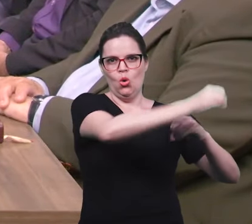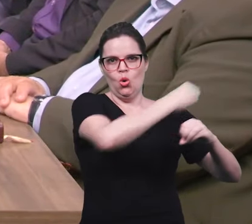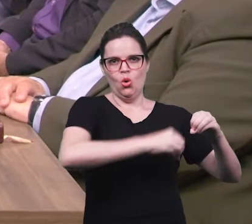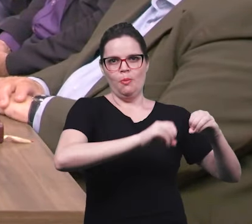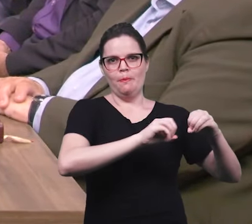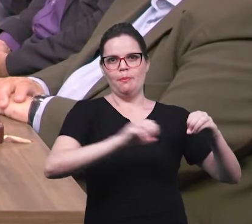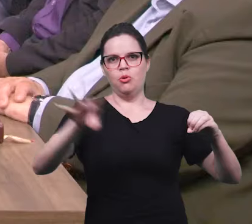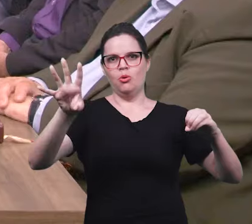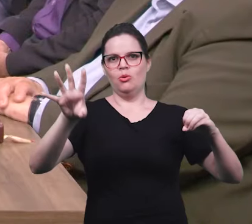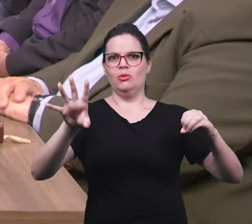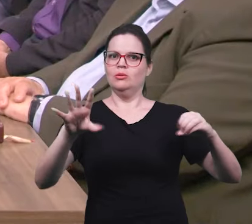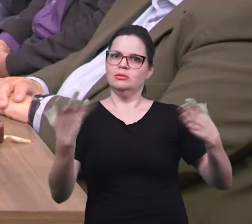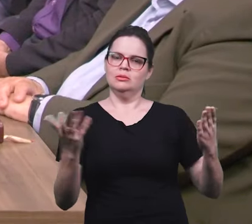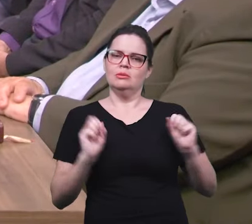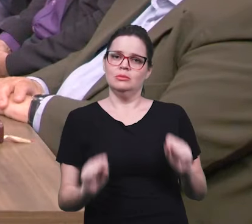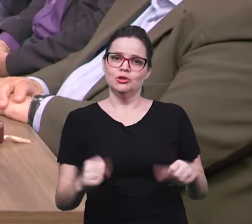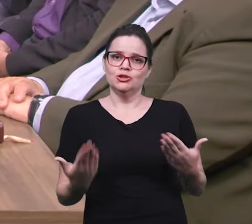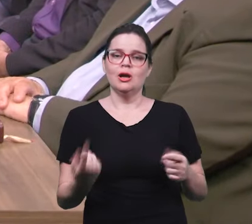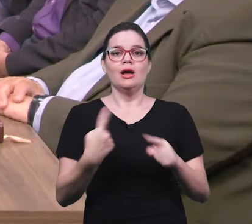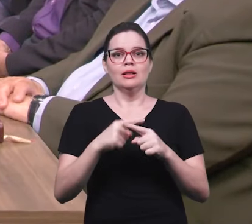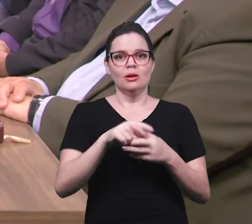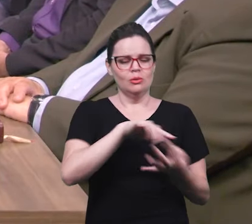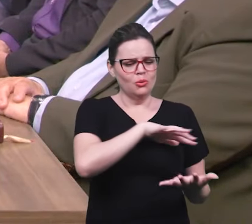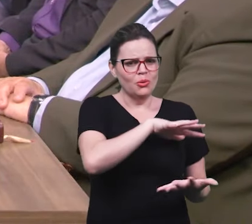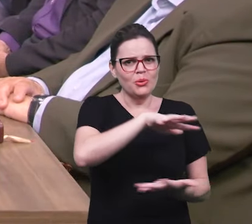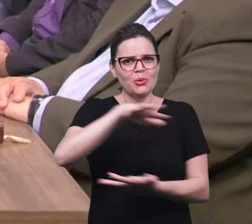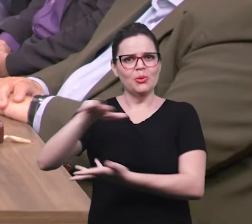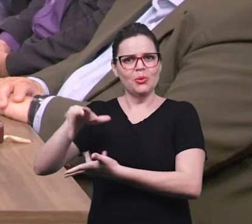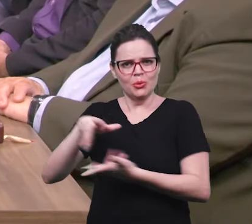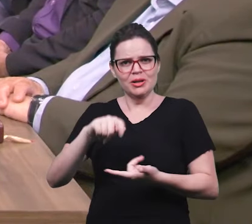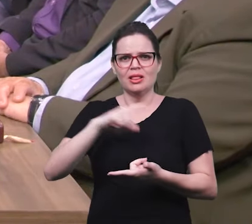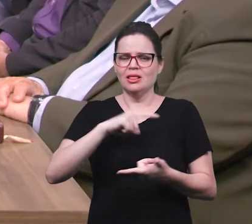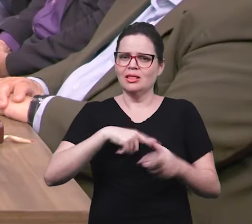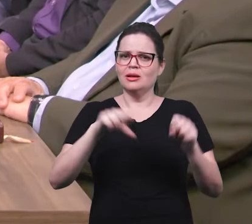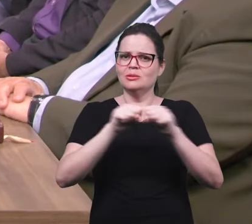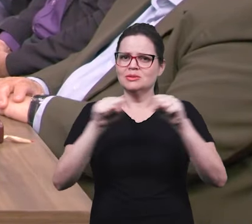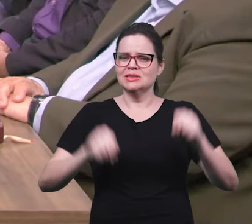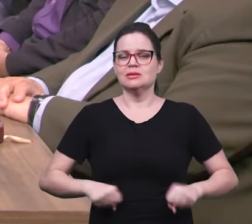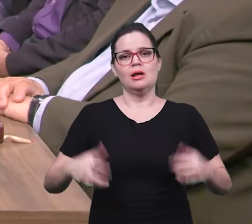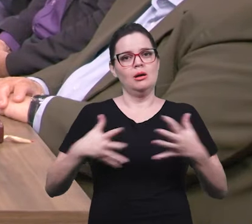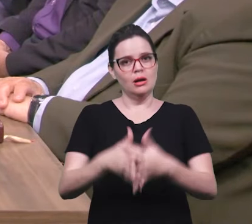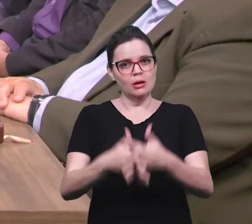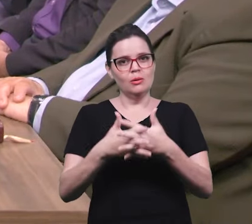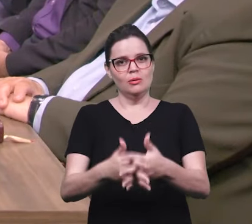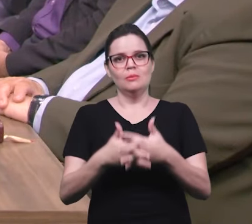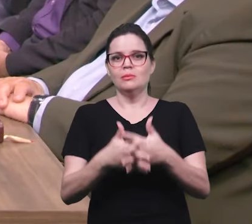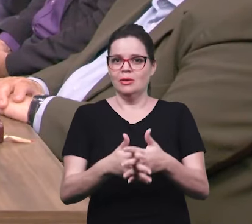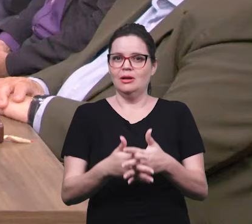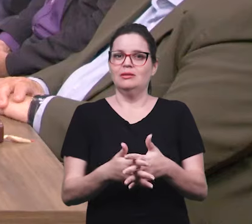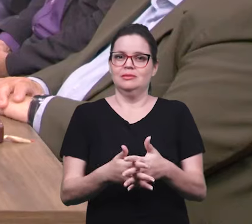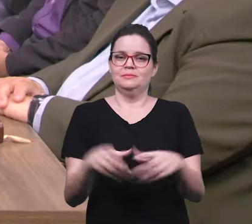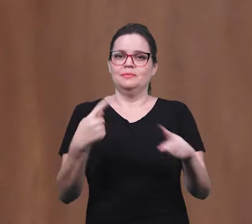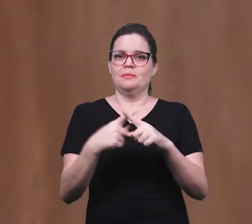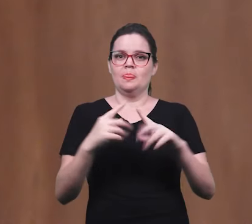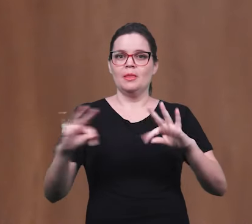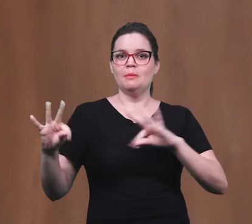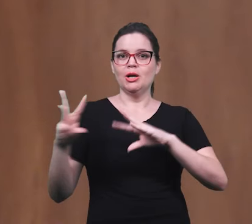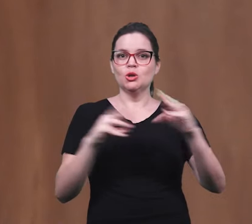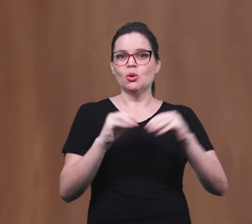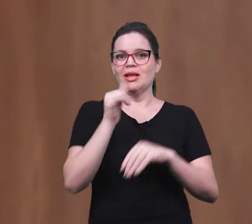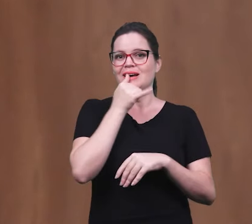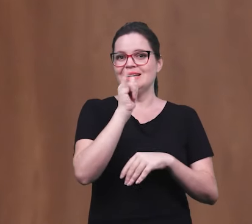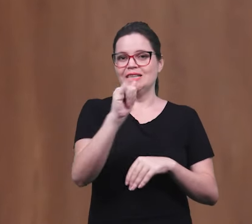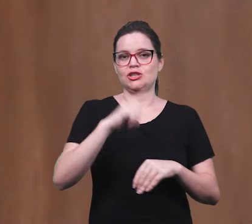é um sistema extremamente complexo. Entre essas forças, essas energias, tudo está em equilíbrio